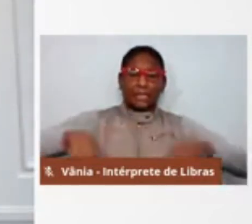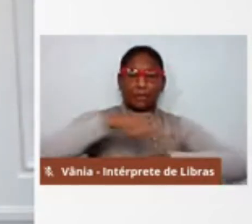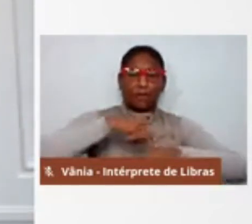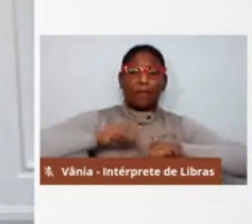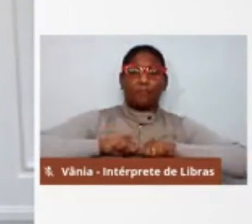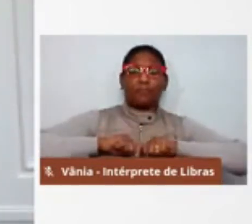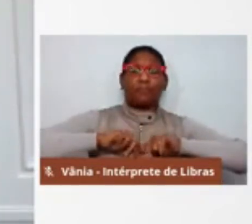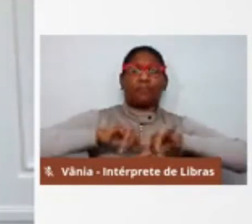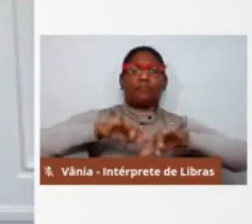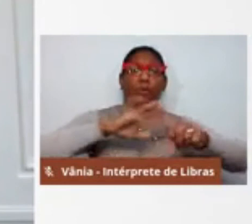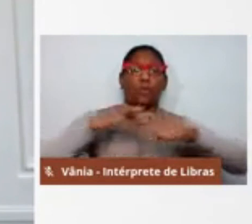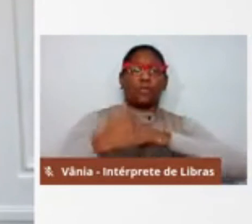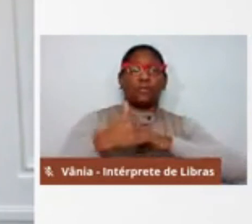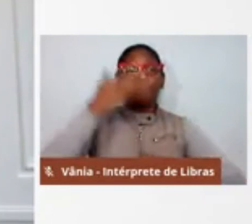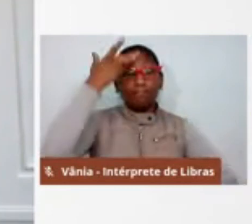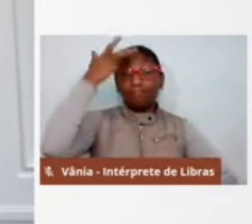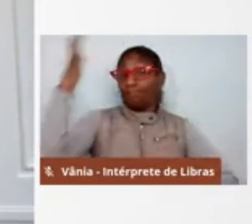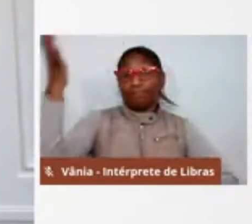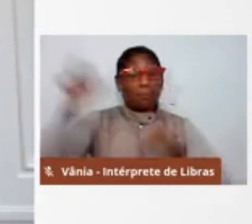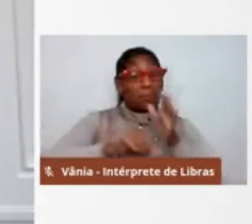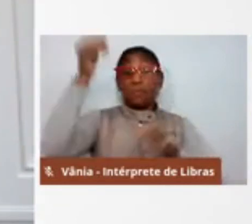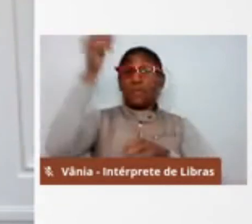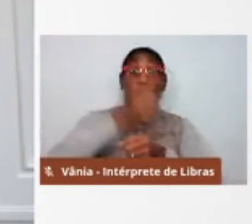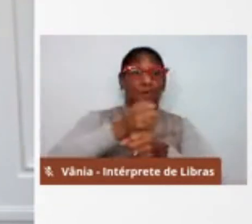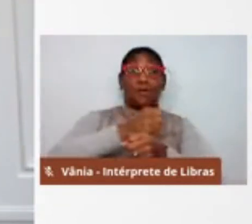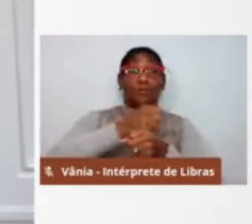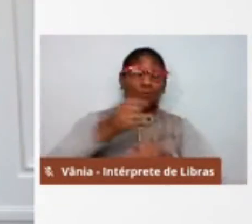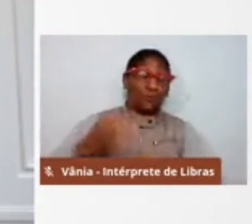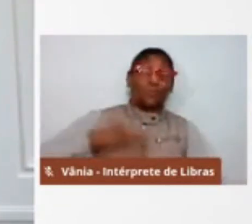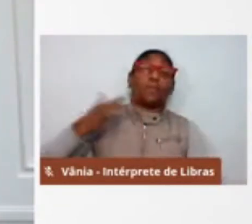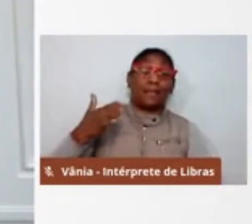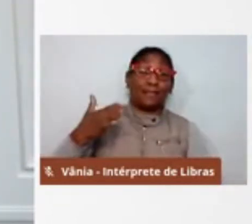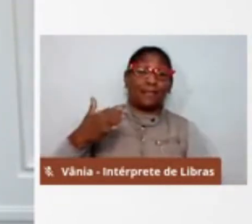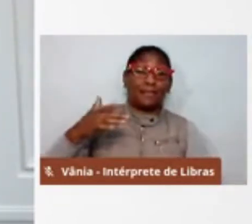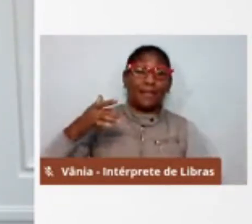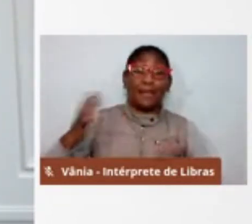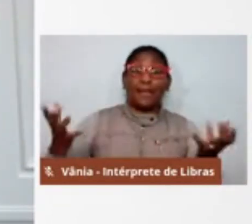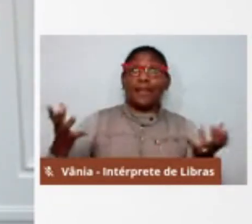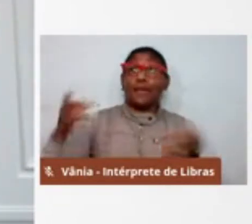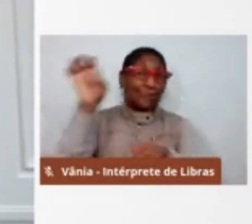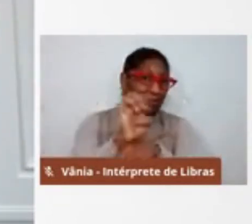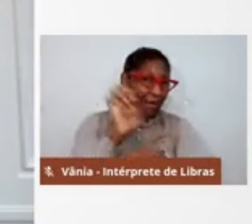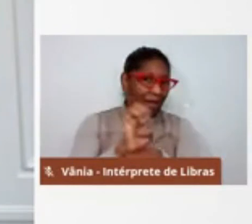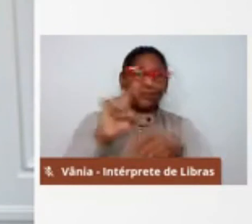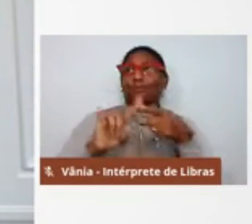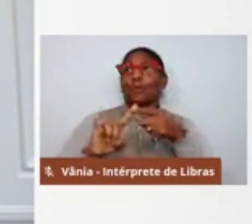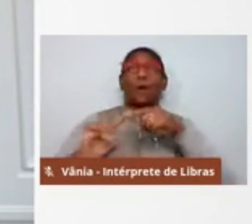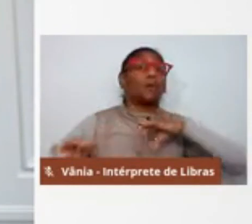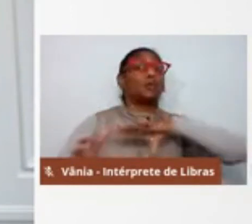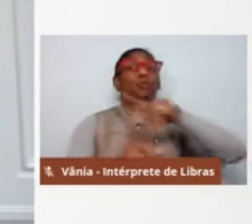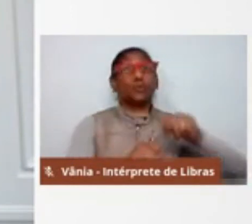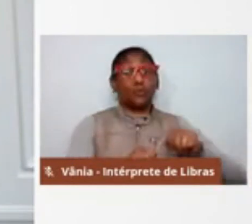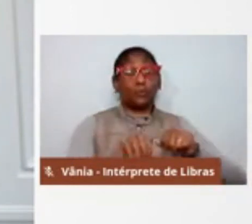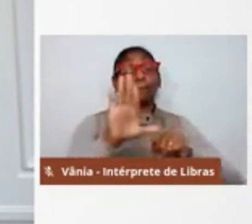passado, porque é um primeiro ano que nós temos de coronavírus no Estado e no mundo, mas nós podemos comparar as